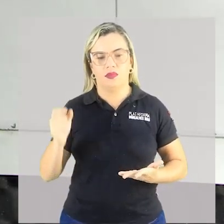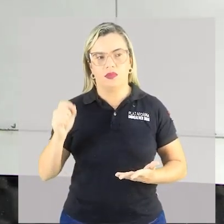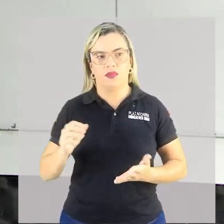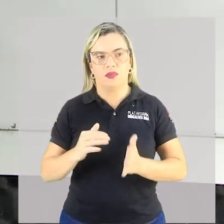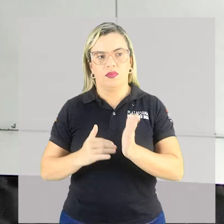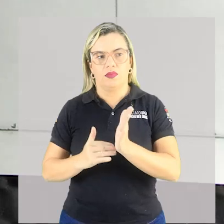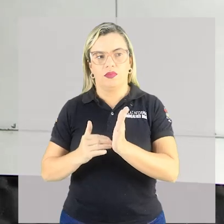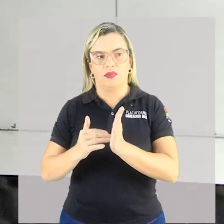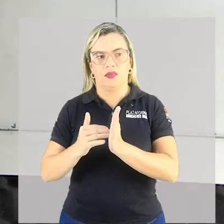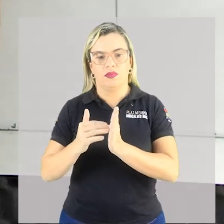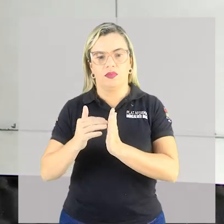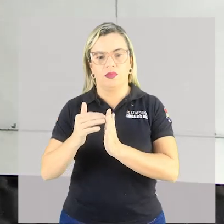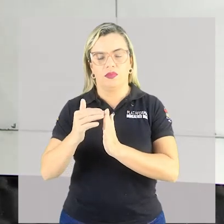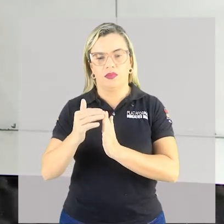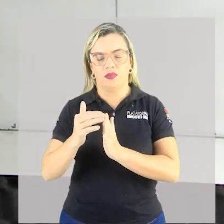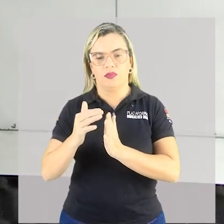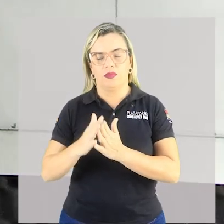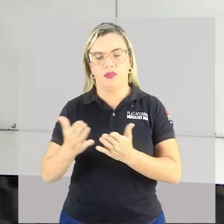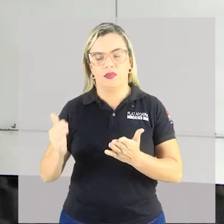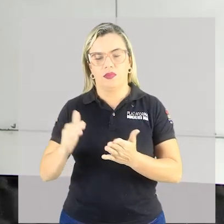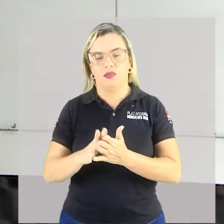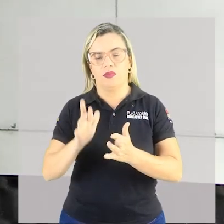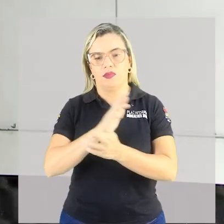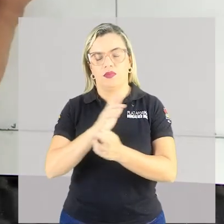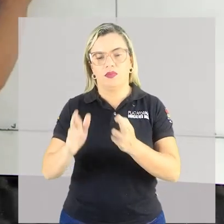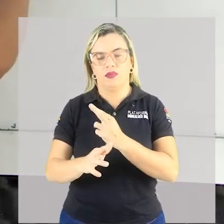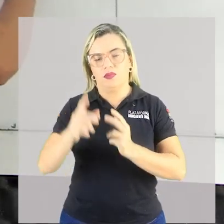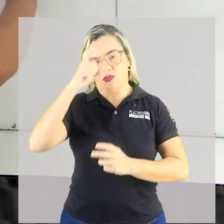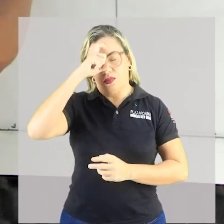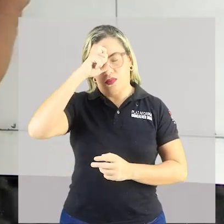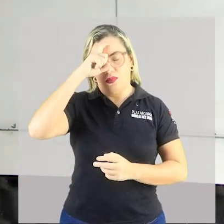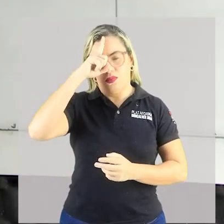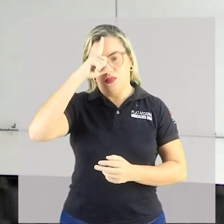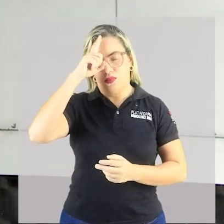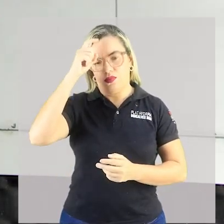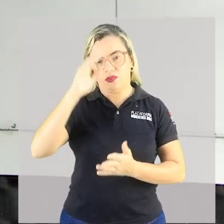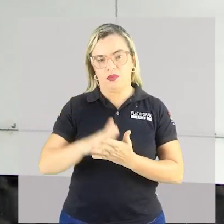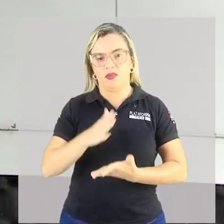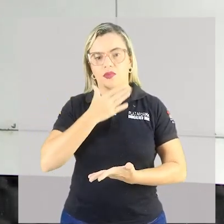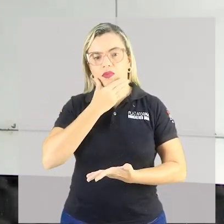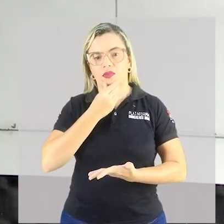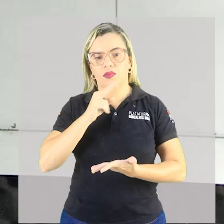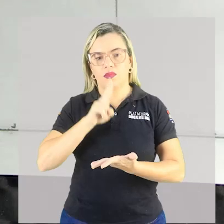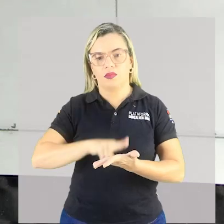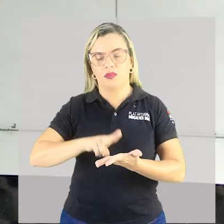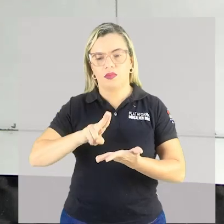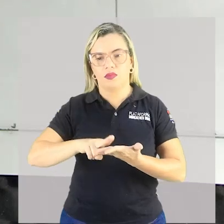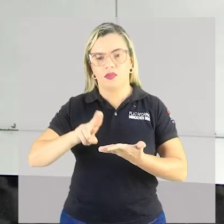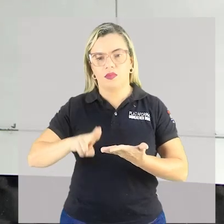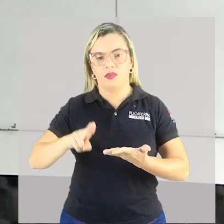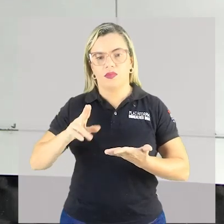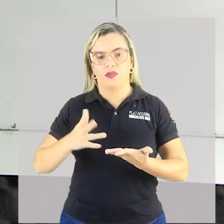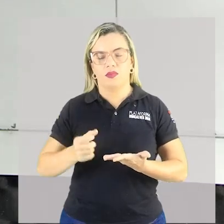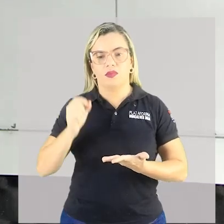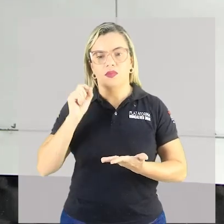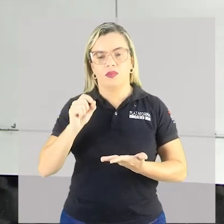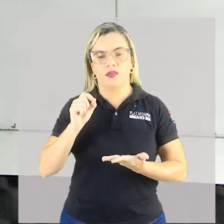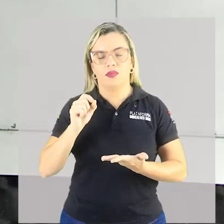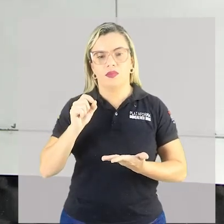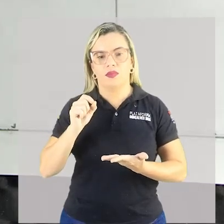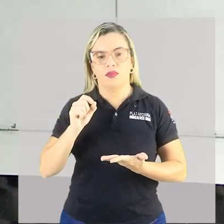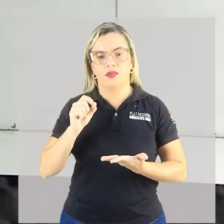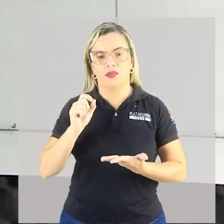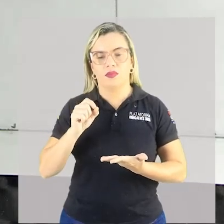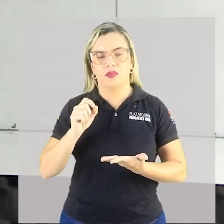É o aumento de internação com relação ao quê? Aos homens, tá? Qual era